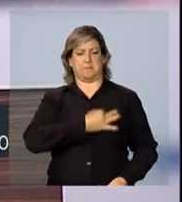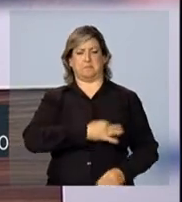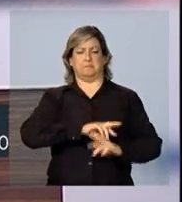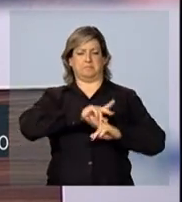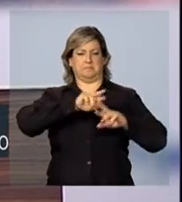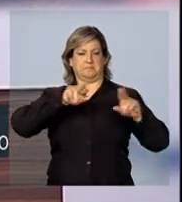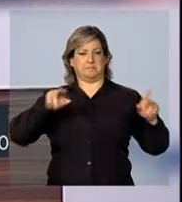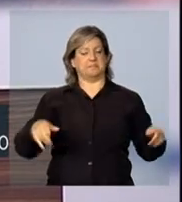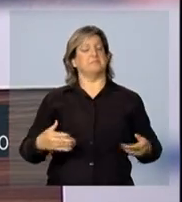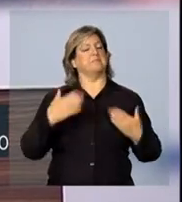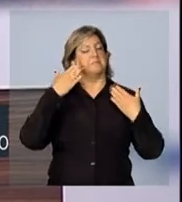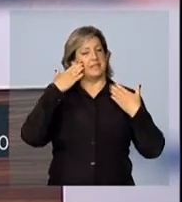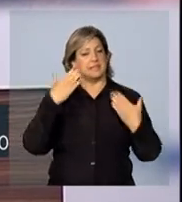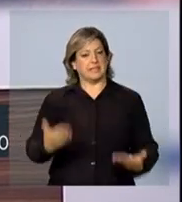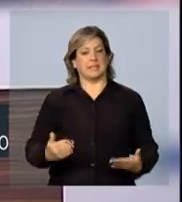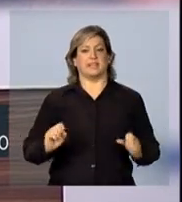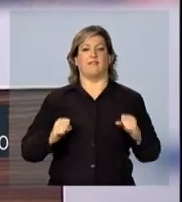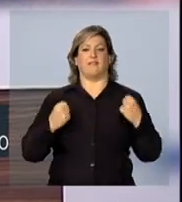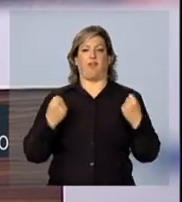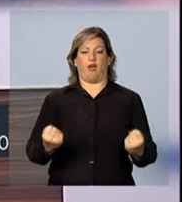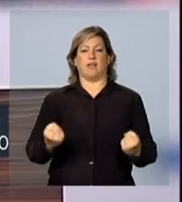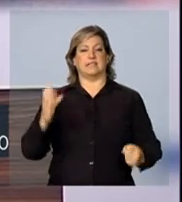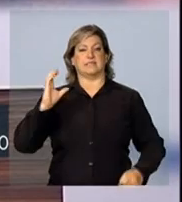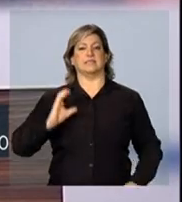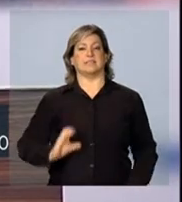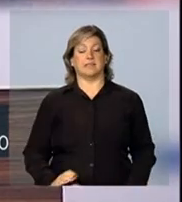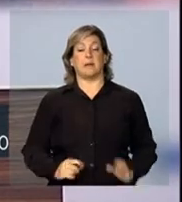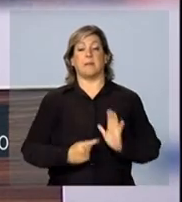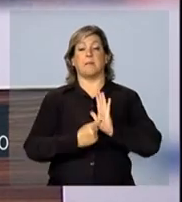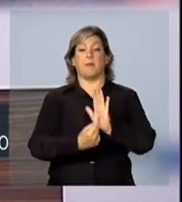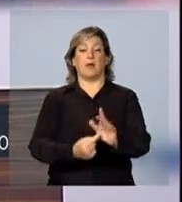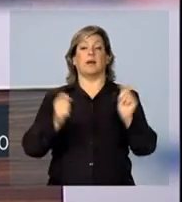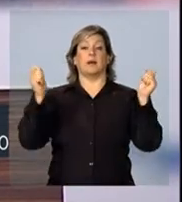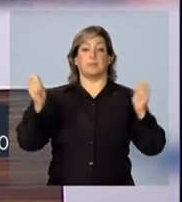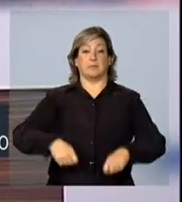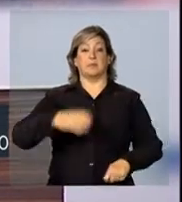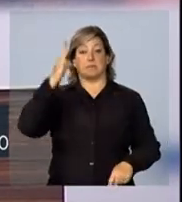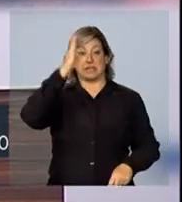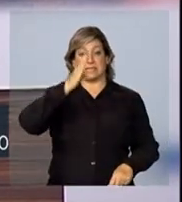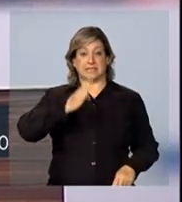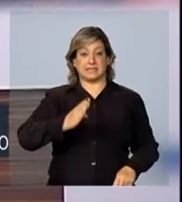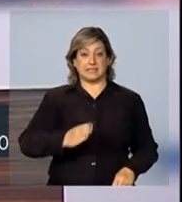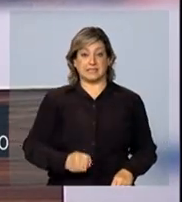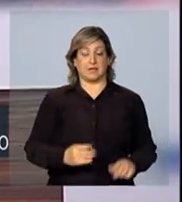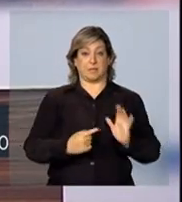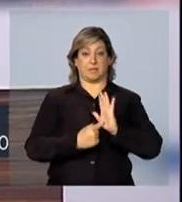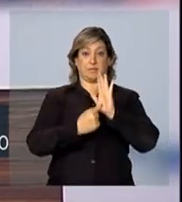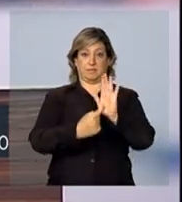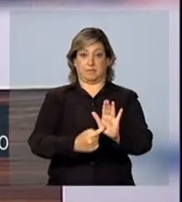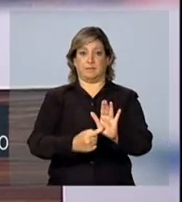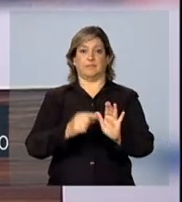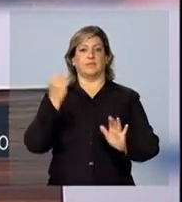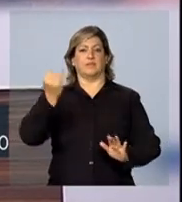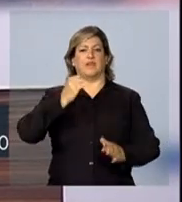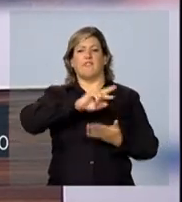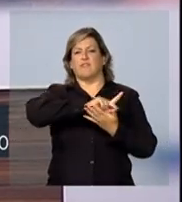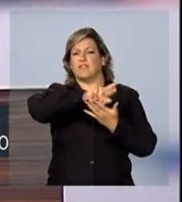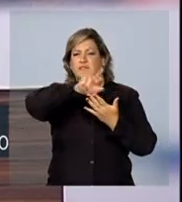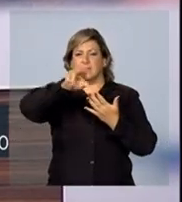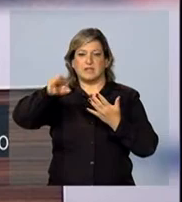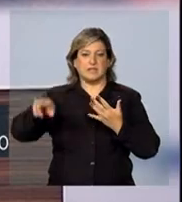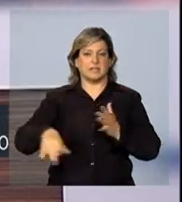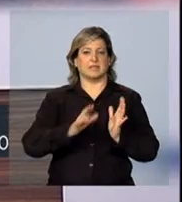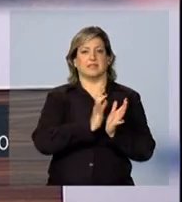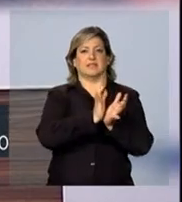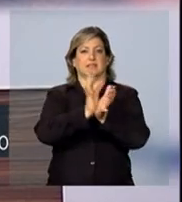que Encantam fortalecem a cidadania e mostra a capacidade do Brasil de se destacar em diferentes